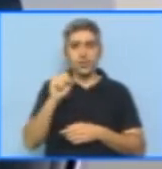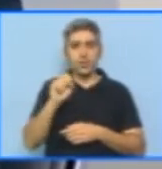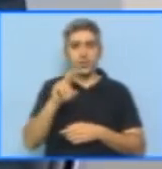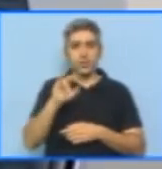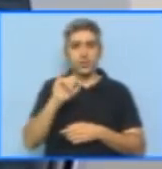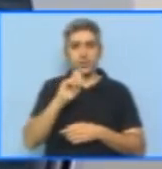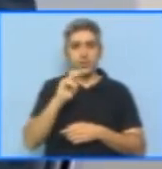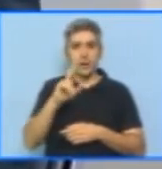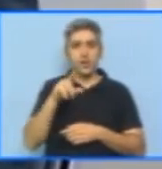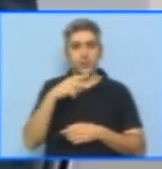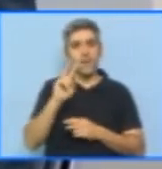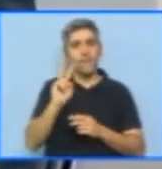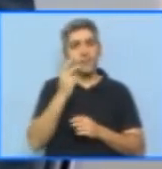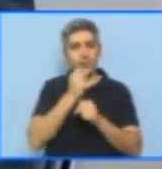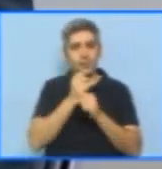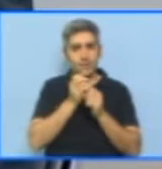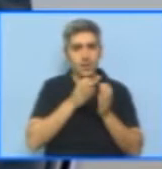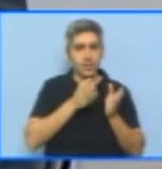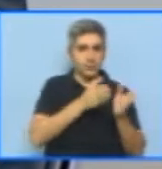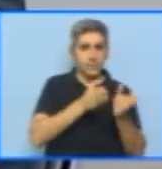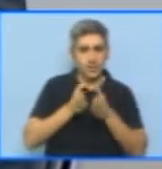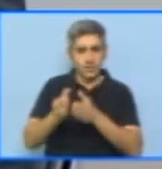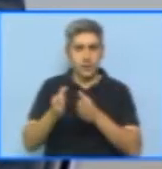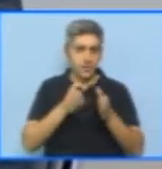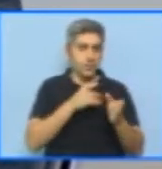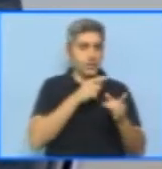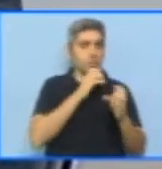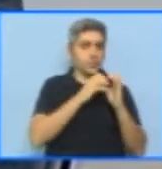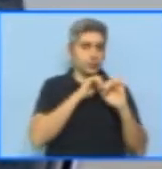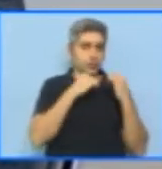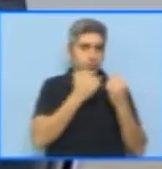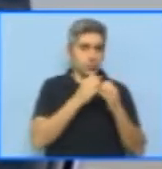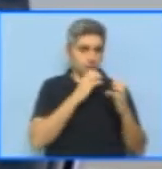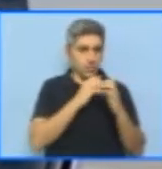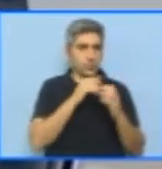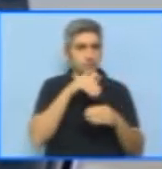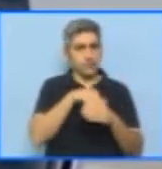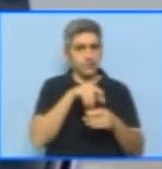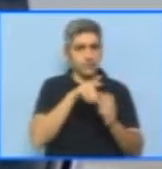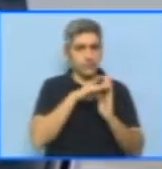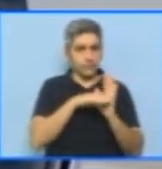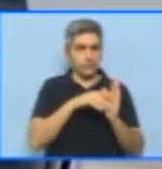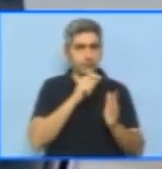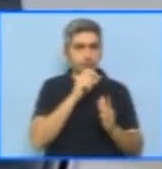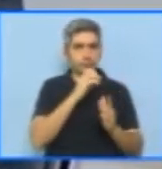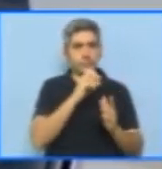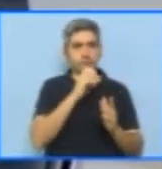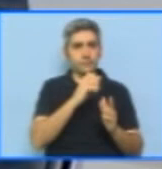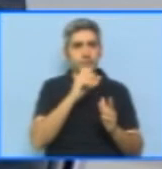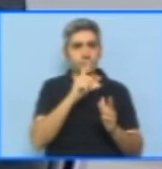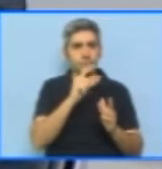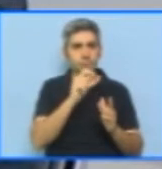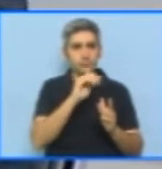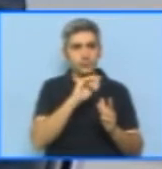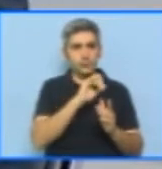vertente de trabalho, uma mais dos meios de comunicação social, da comunicação, nomeadamente na Agência Eclésia e neste programa Eclésia também aqui na RTP2 e na